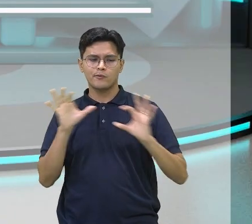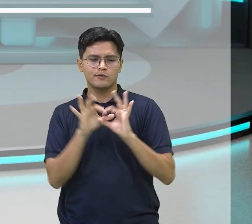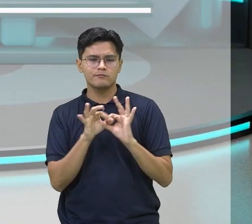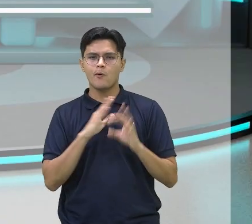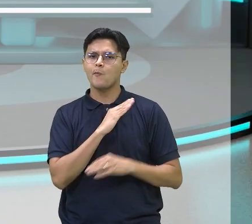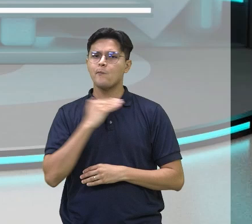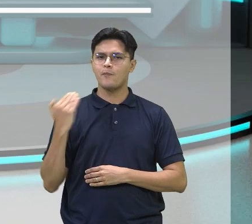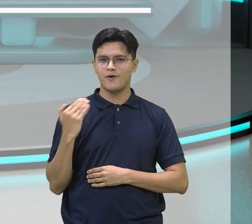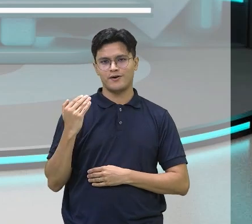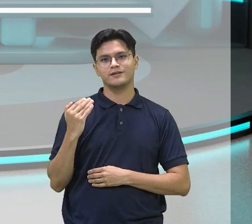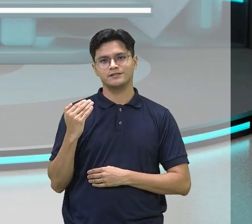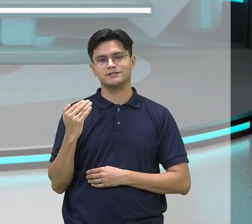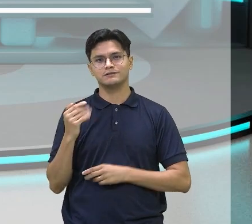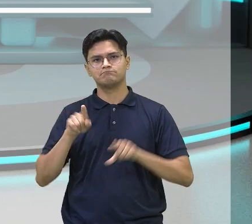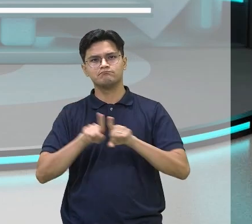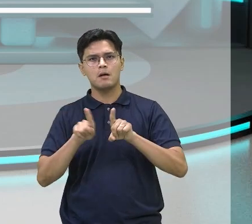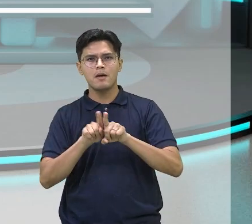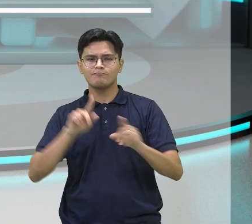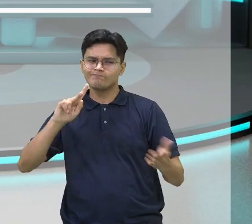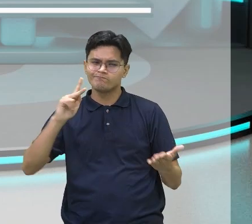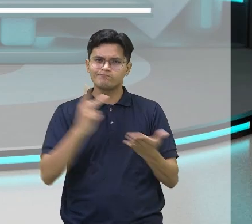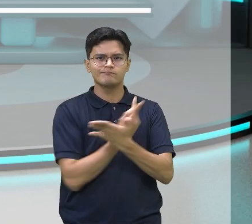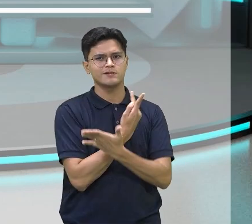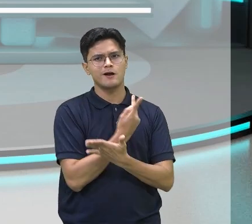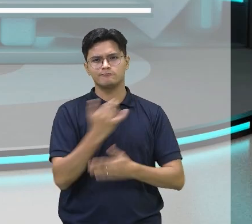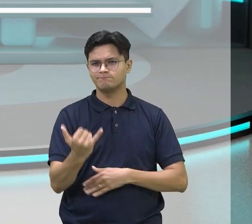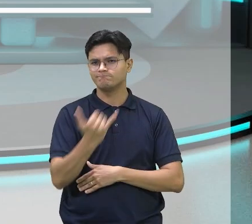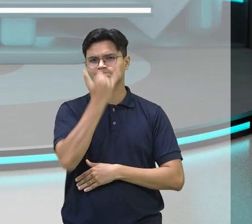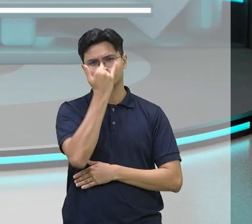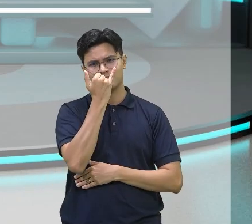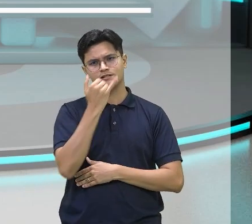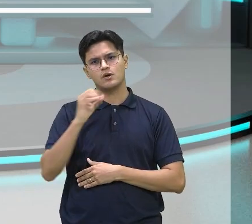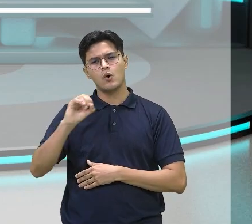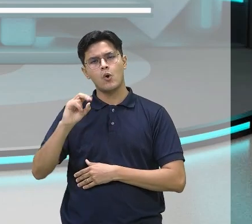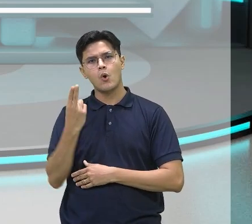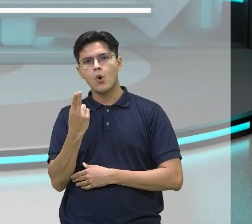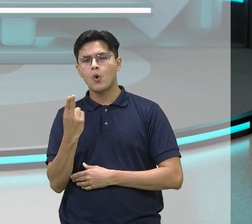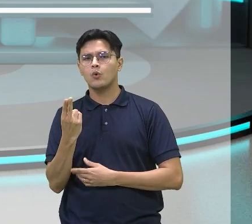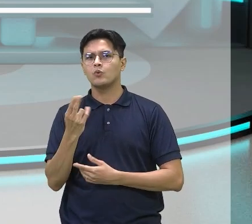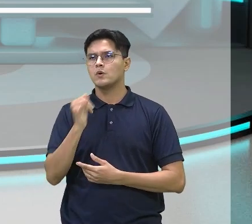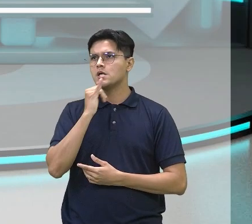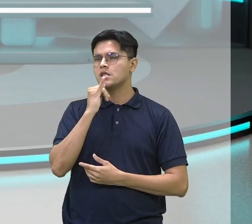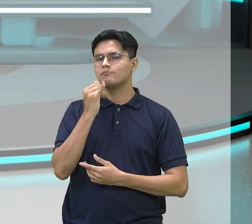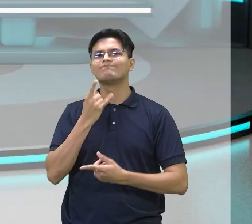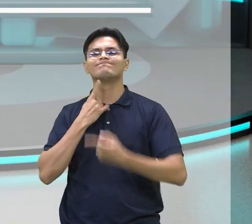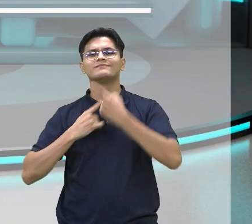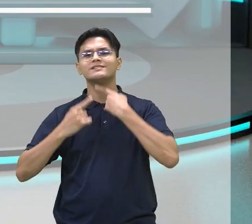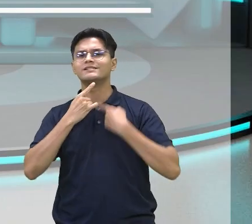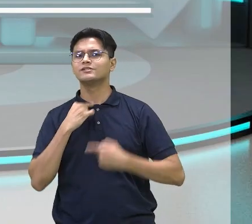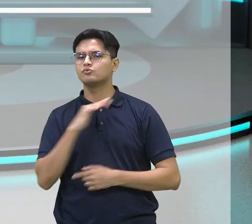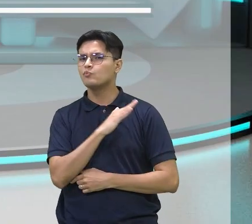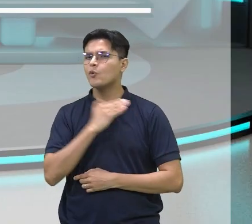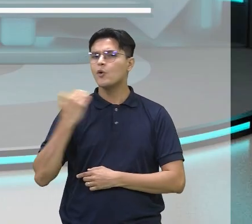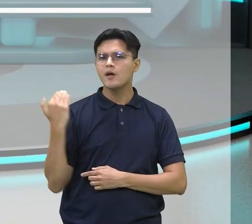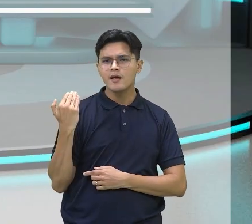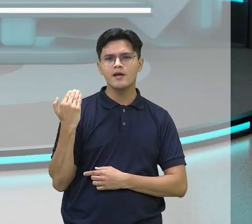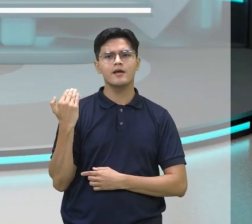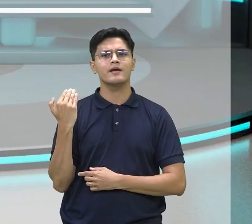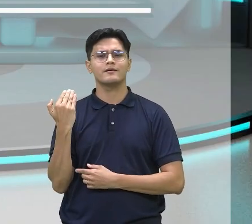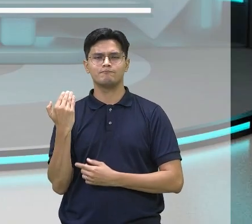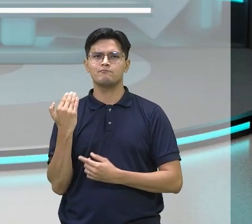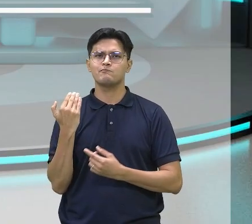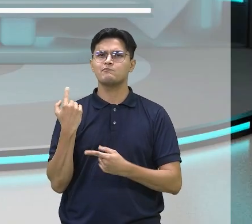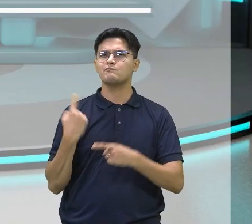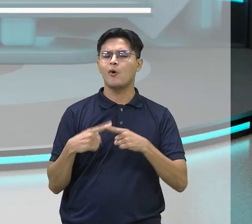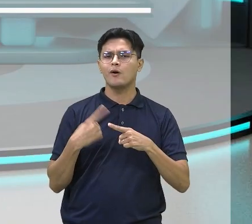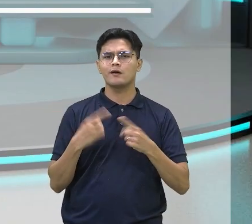ou realmente da morte concretizada, ou o desejo de morrer como uma libertação para parar esta dor, sanar